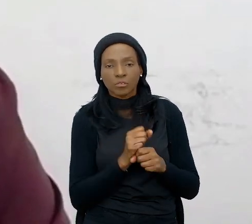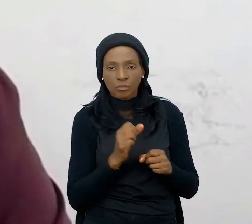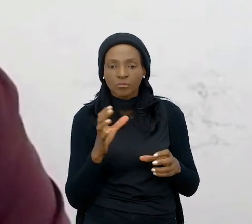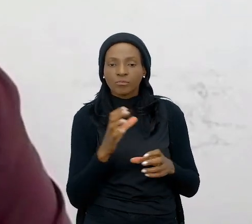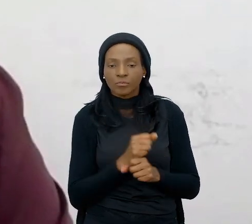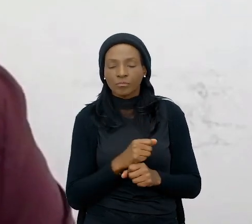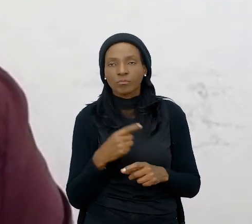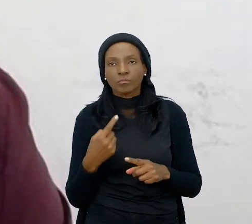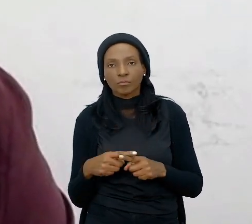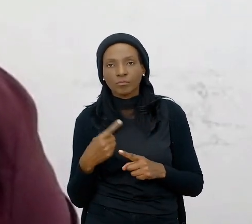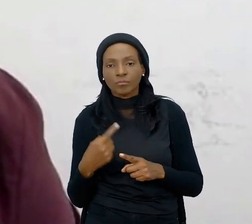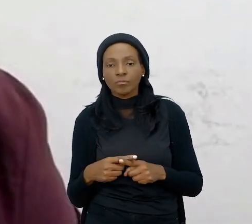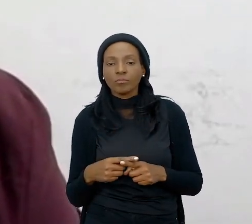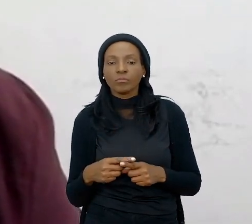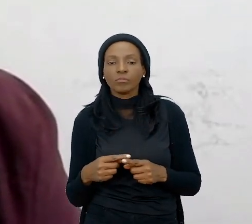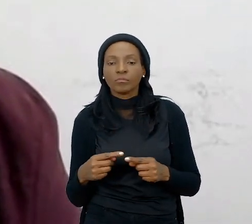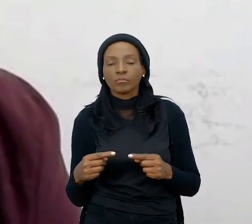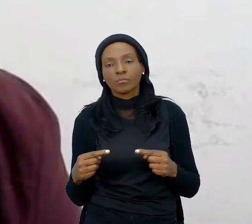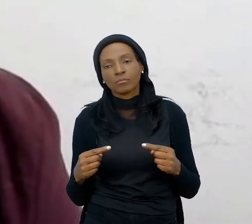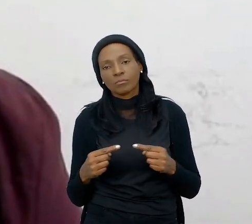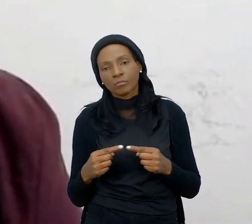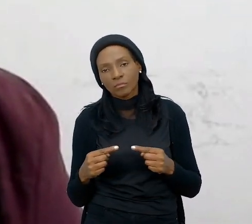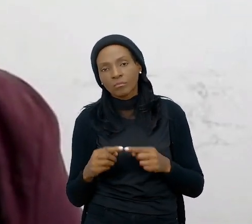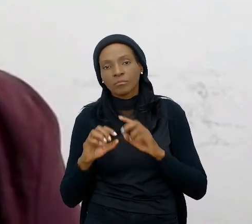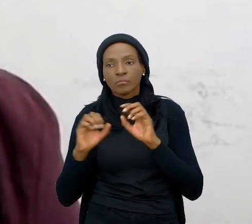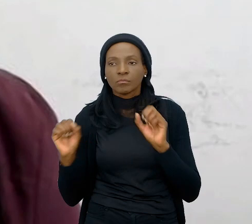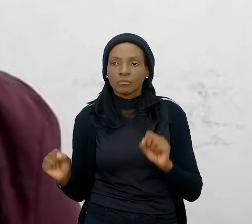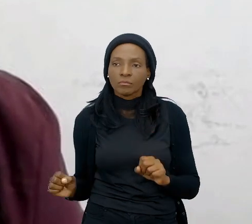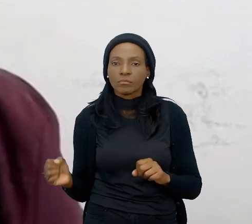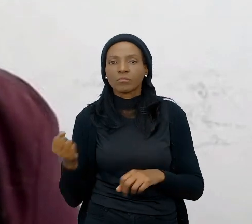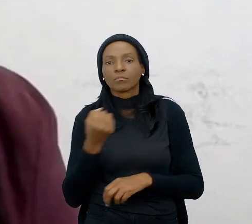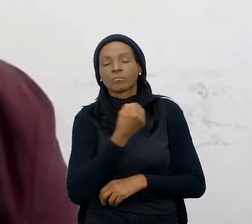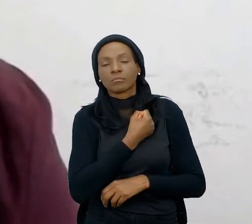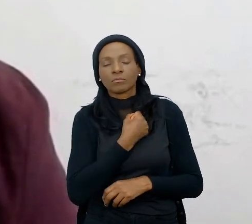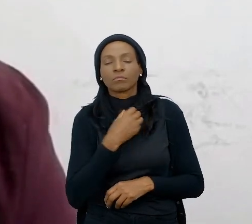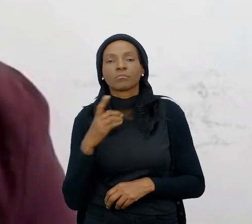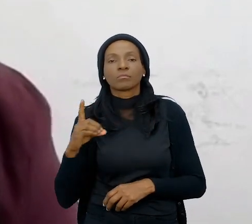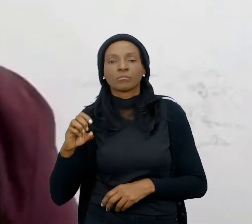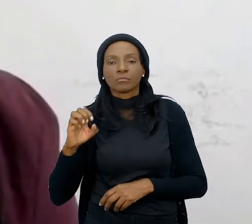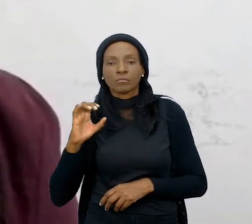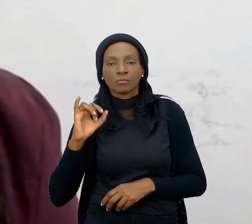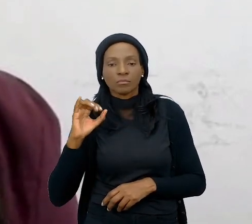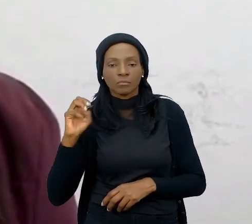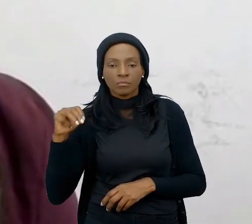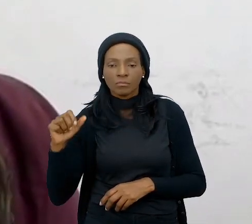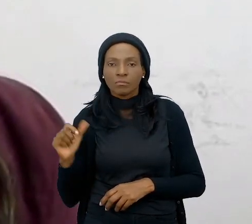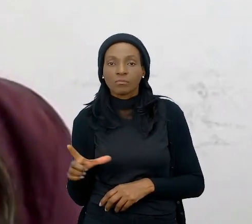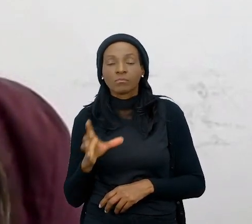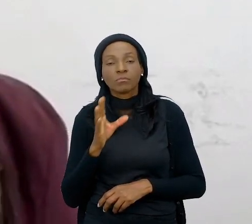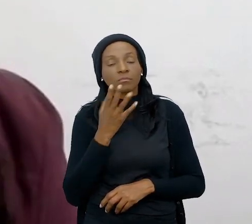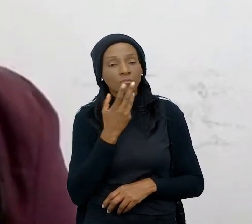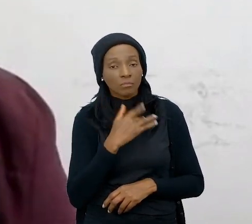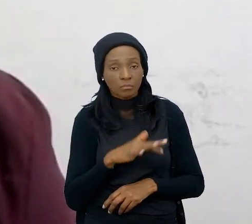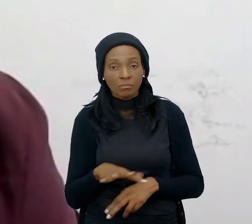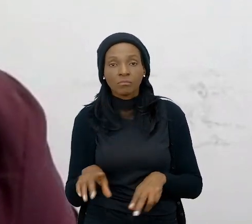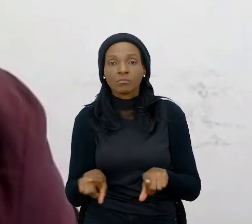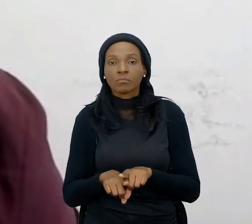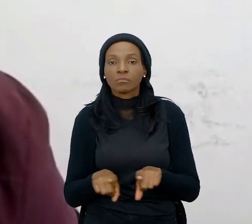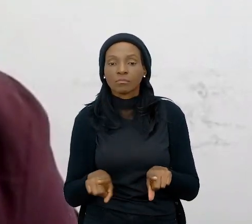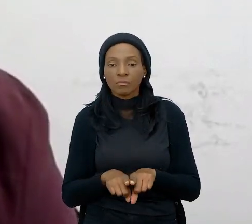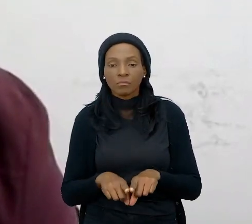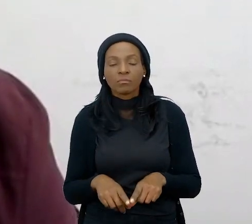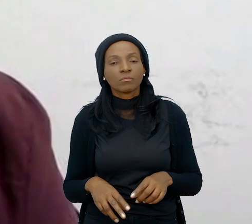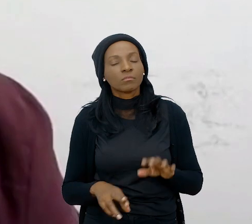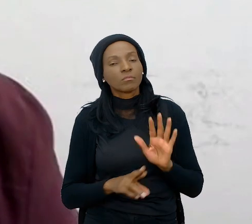isso é uma característica do sistema de numeração decimal, as crianças acabam também representando